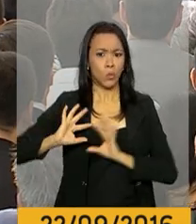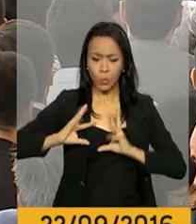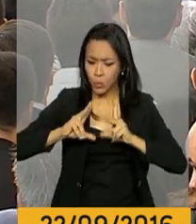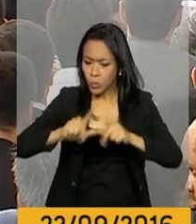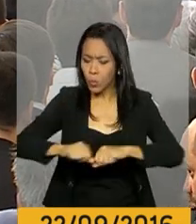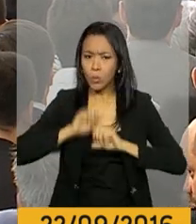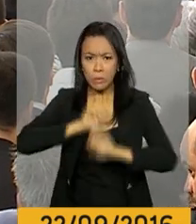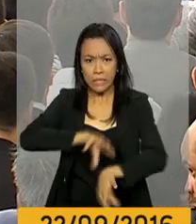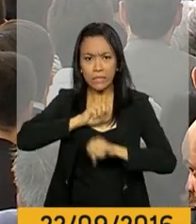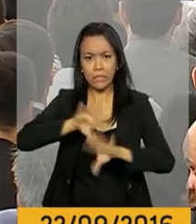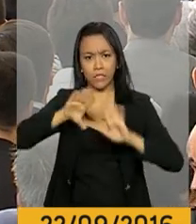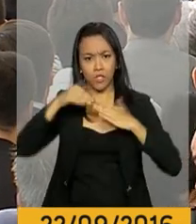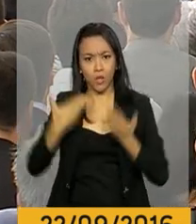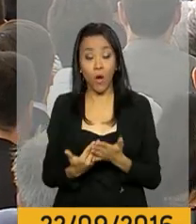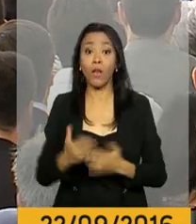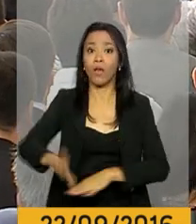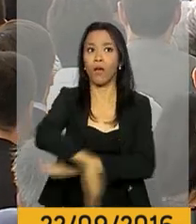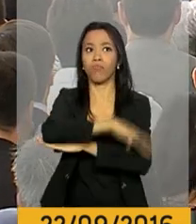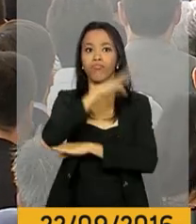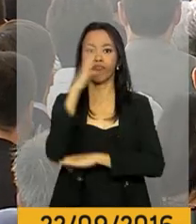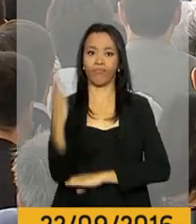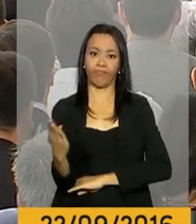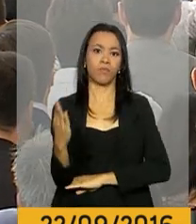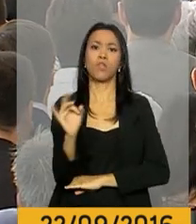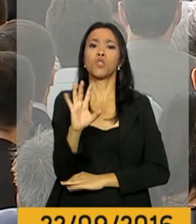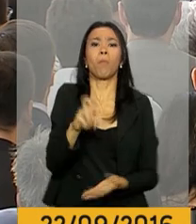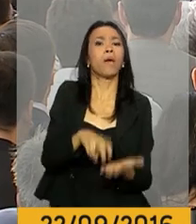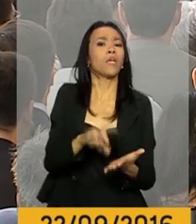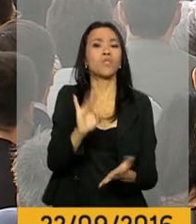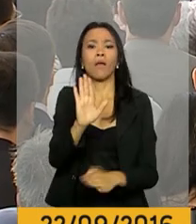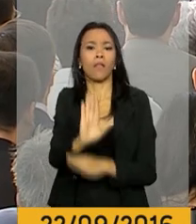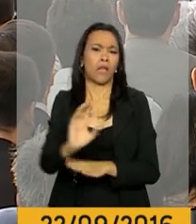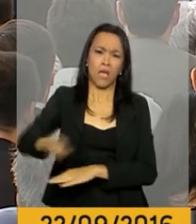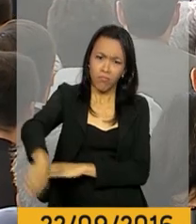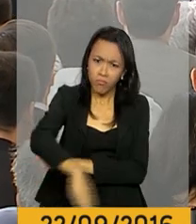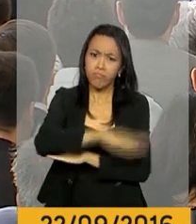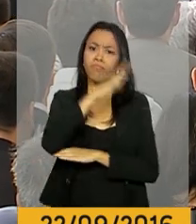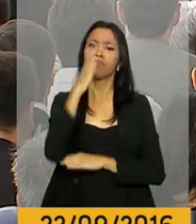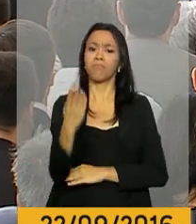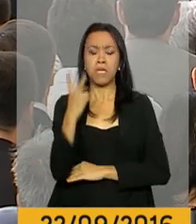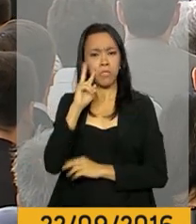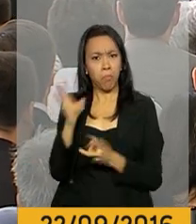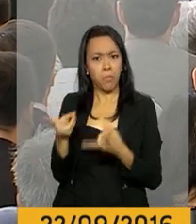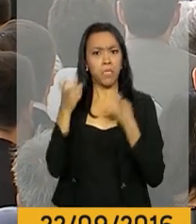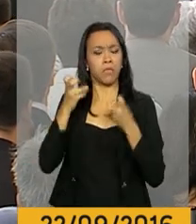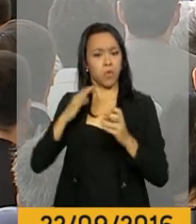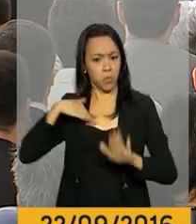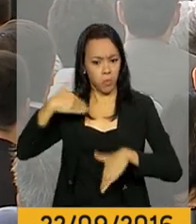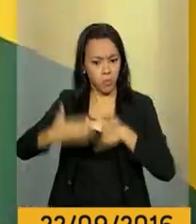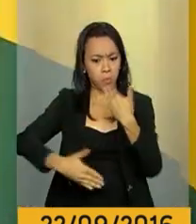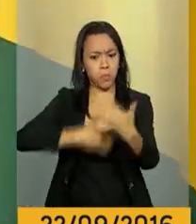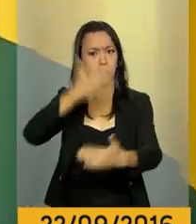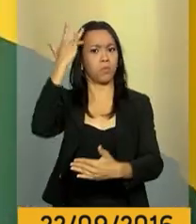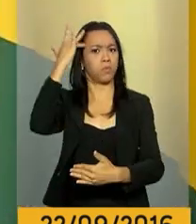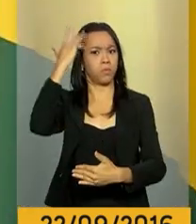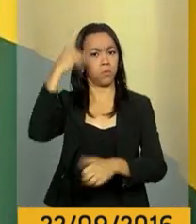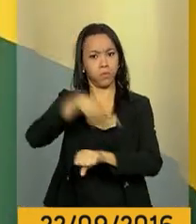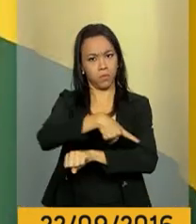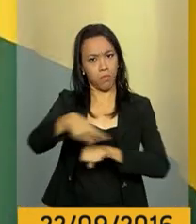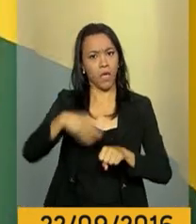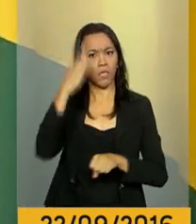em tempo integral e ninguém pode ignorar os avanços que se verificaram na Coreia do Sul em face